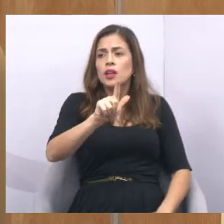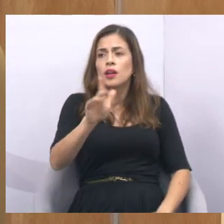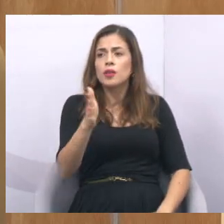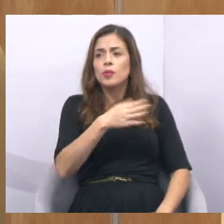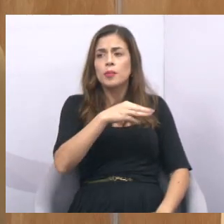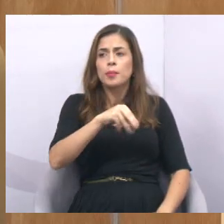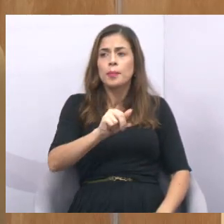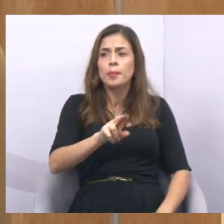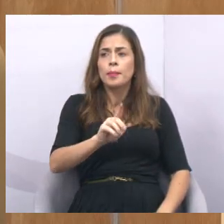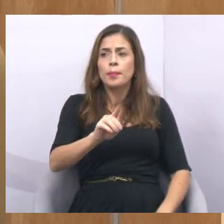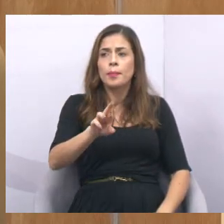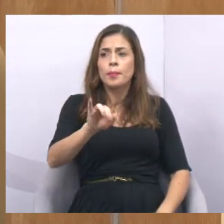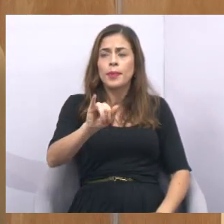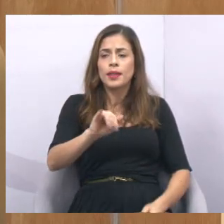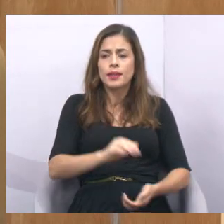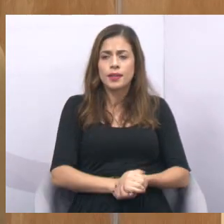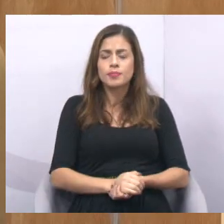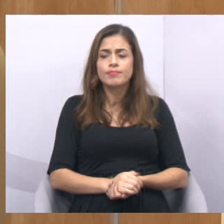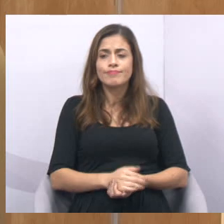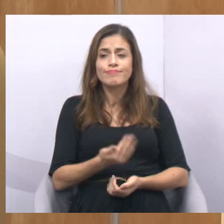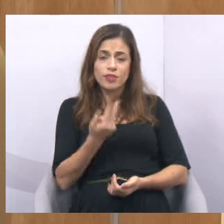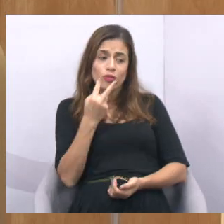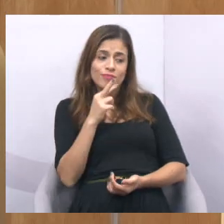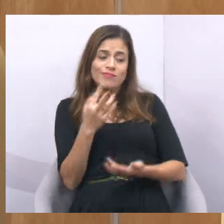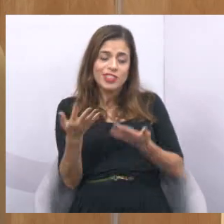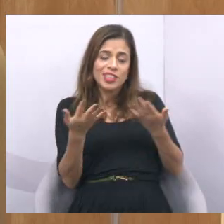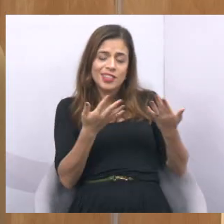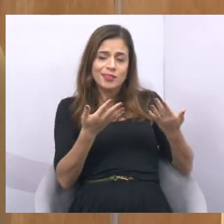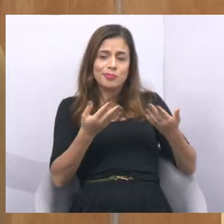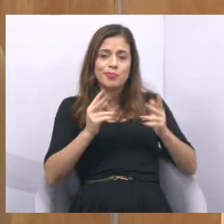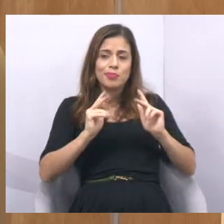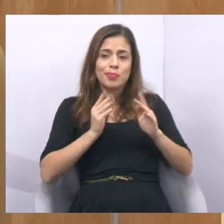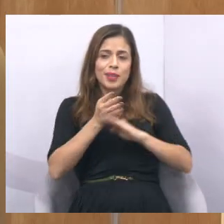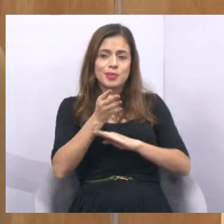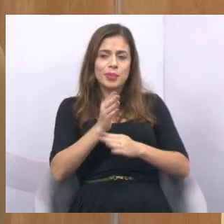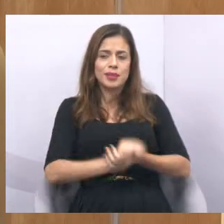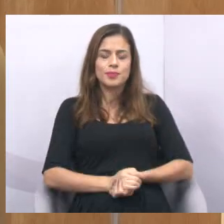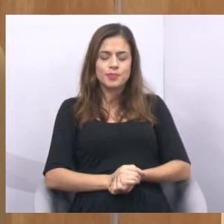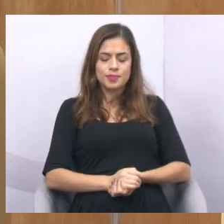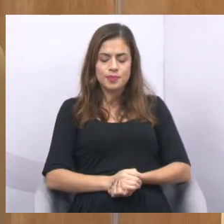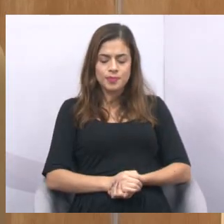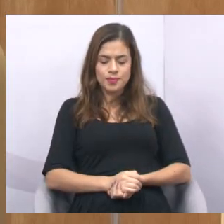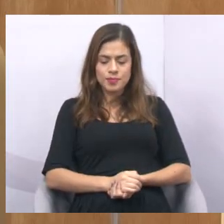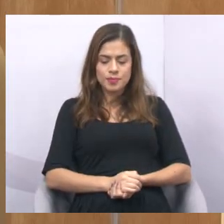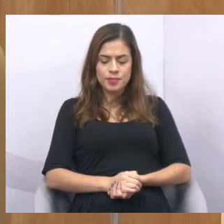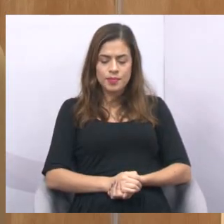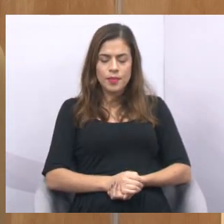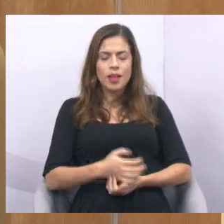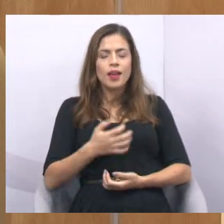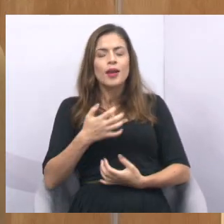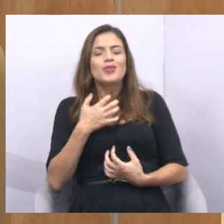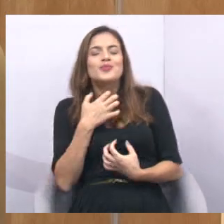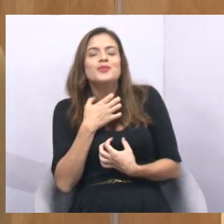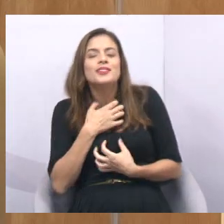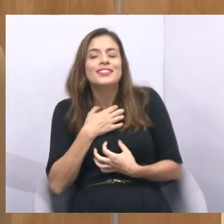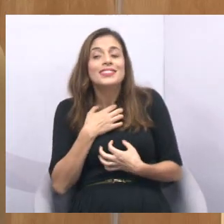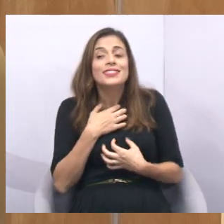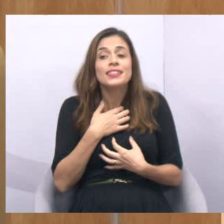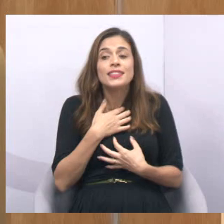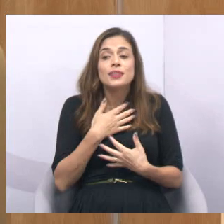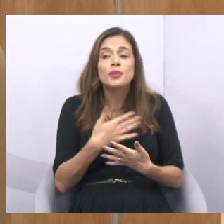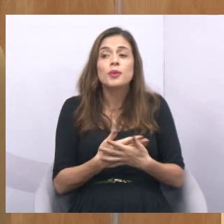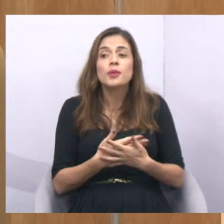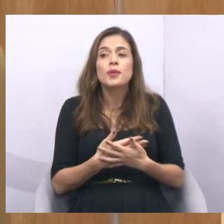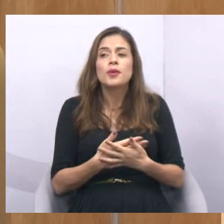oportunidade de presenciar isso. E isso aí eu sinto normalmente. Eu era